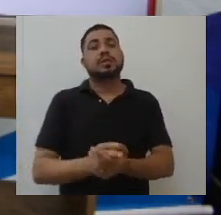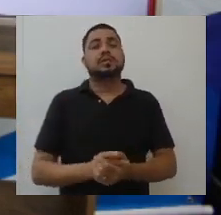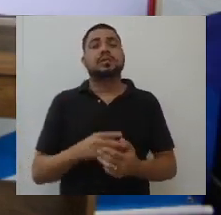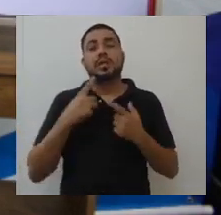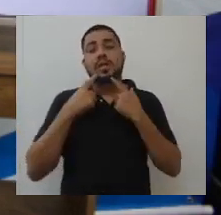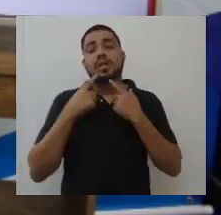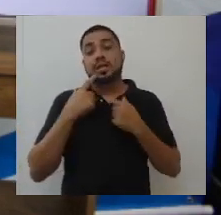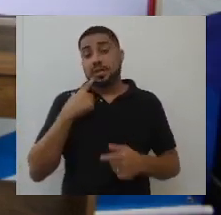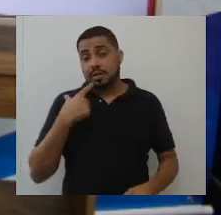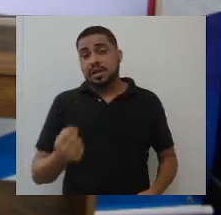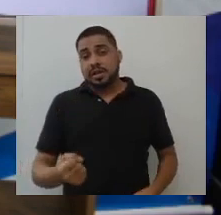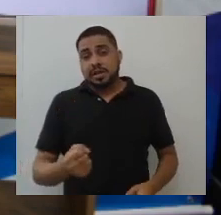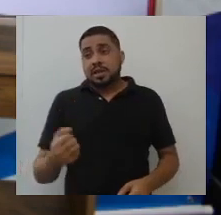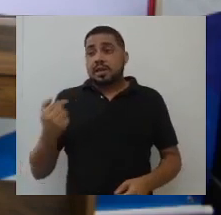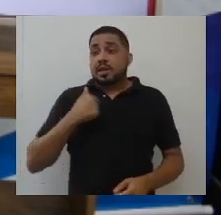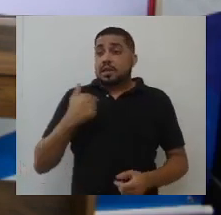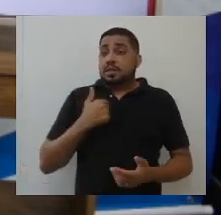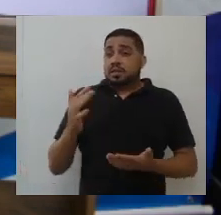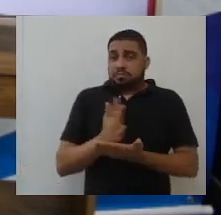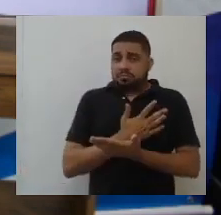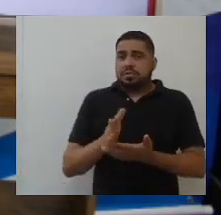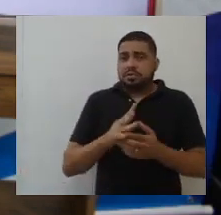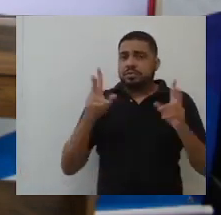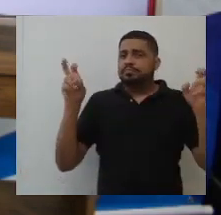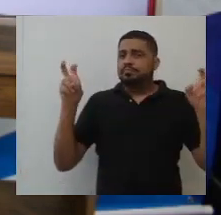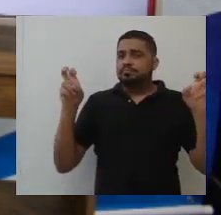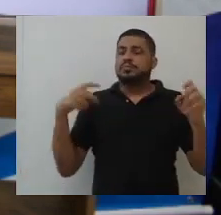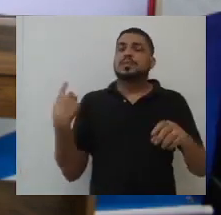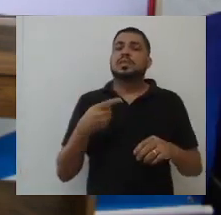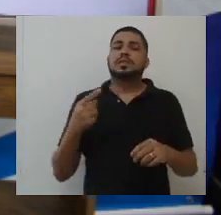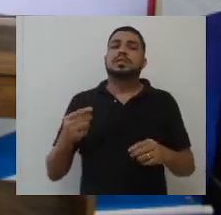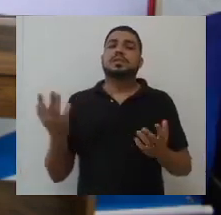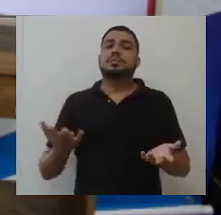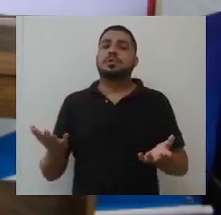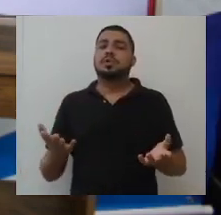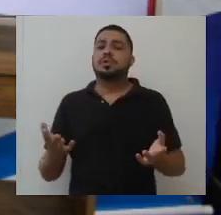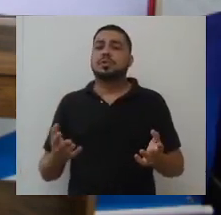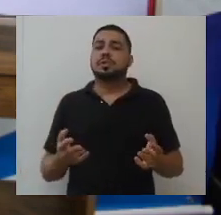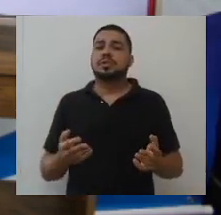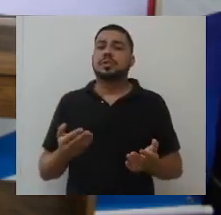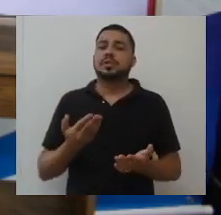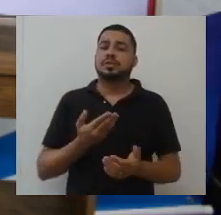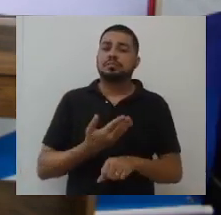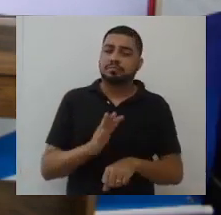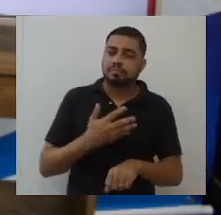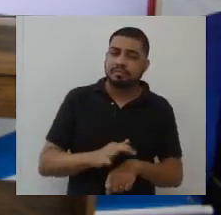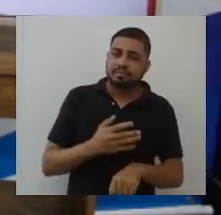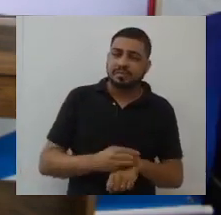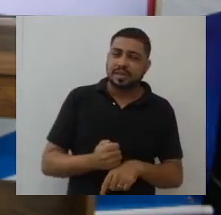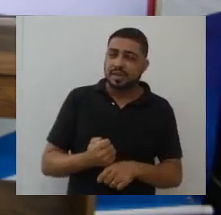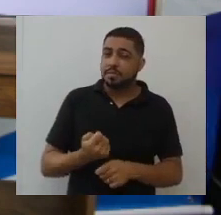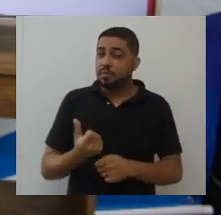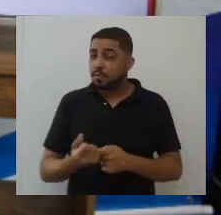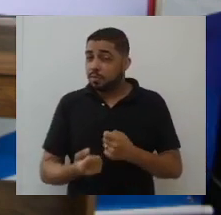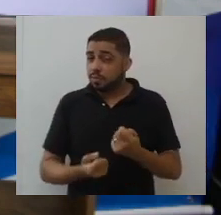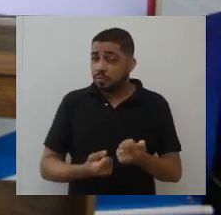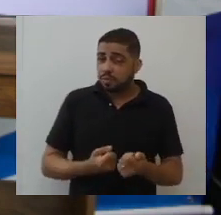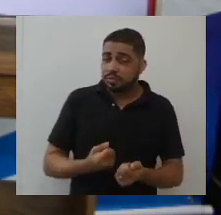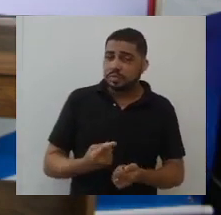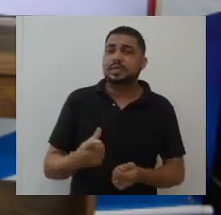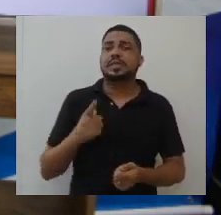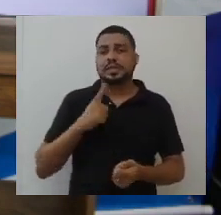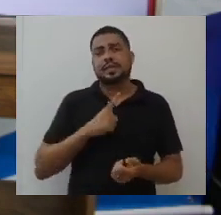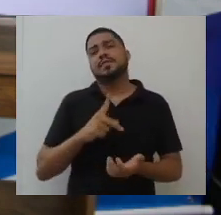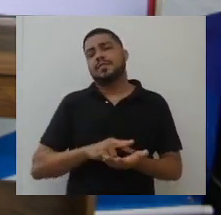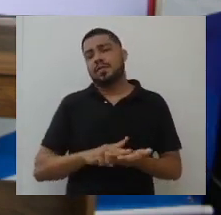trouxe algumas expressões para que a gente possa trabalhar, algumas raríssimas, tá? Lembrando que são várias, várias, várias. Isso